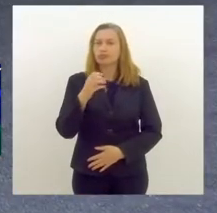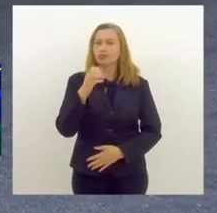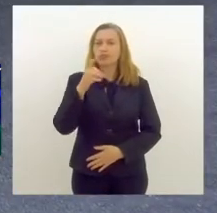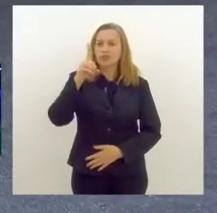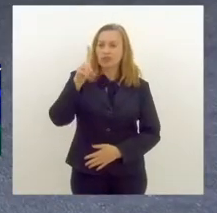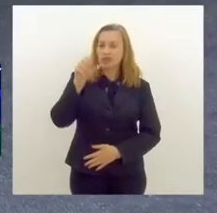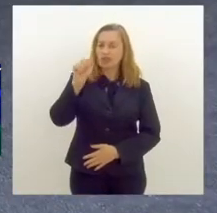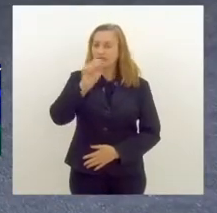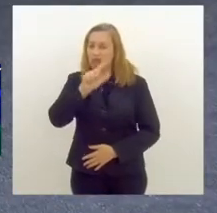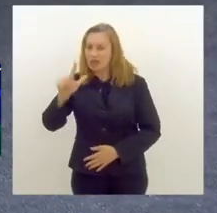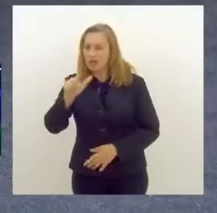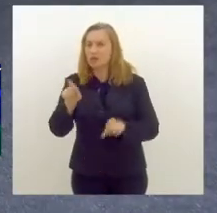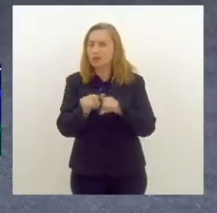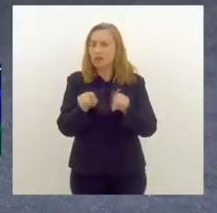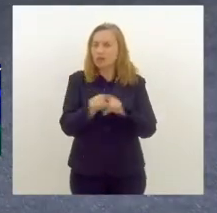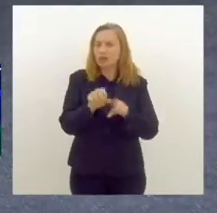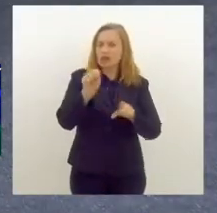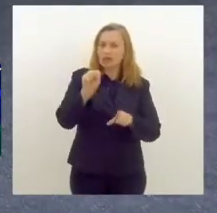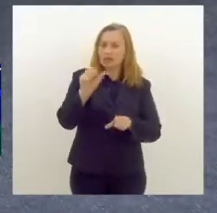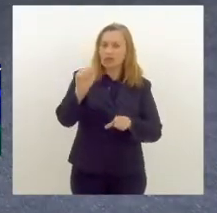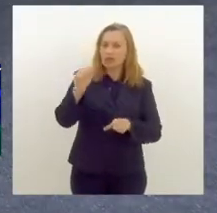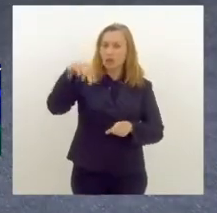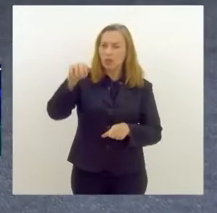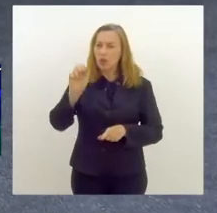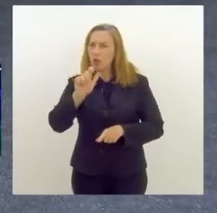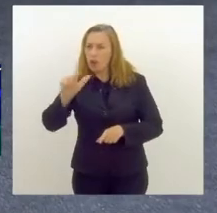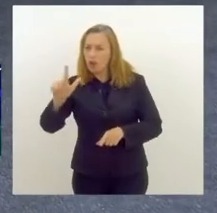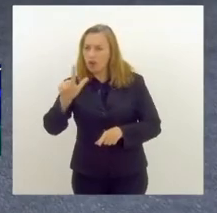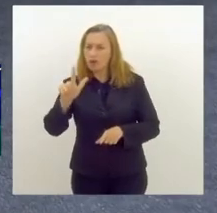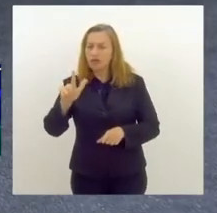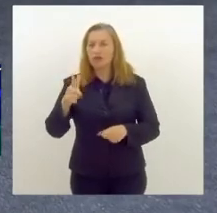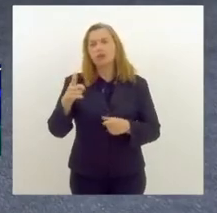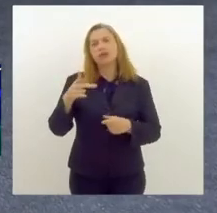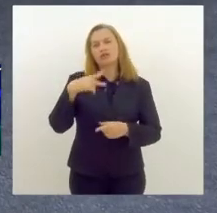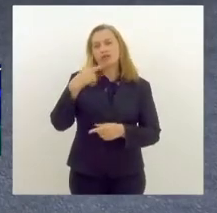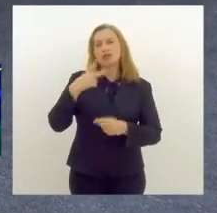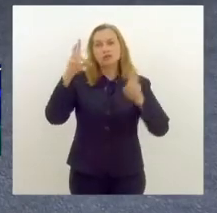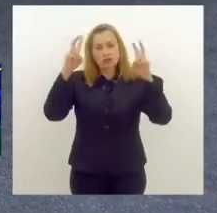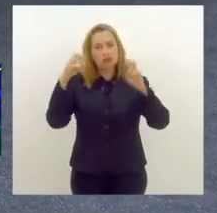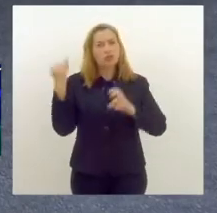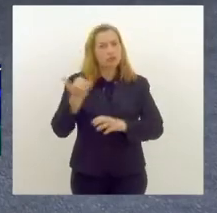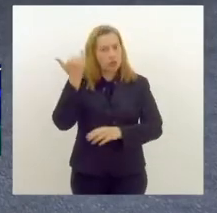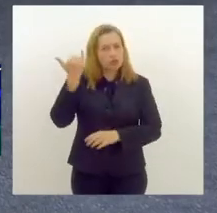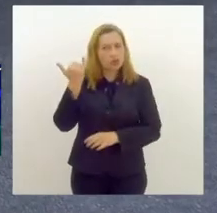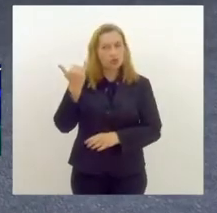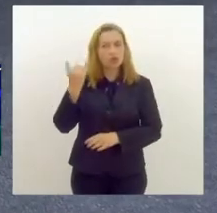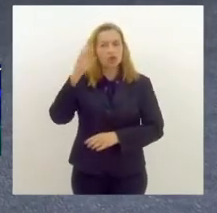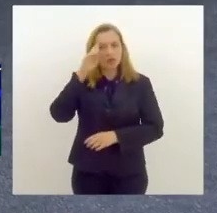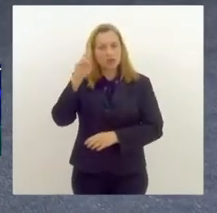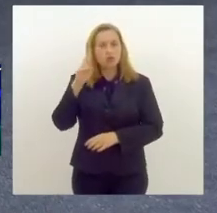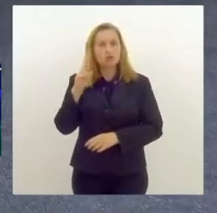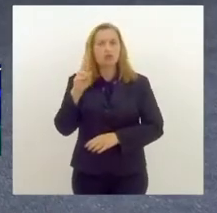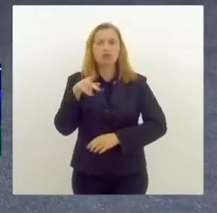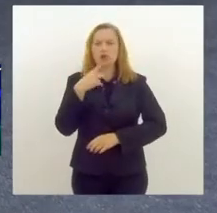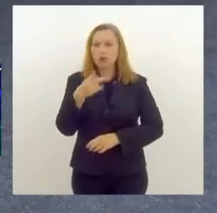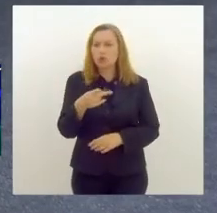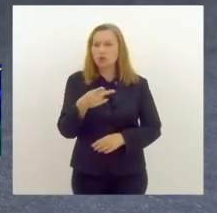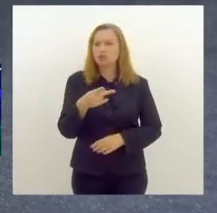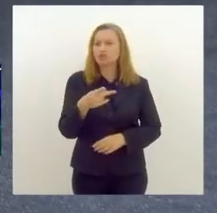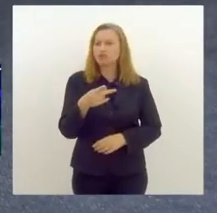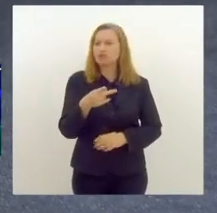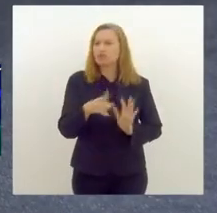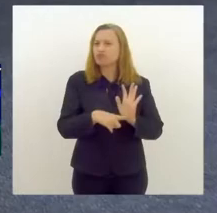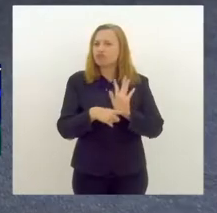Librelon e o Samuel Malafaia nos provocam sobre um tema muito importante e relevante. E Vossa Excelência fez uma intervenção que